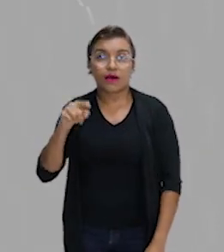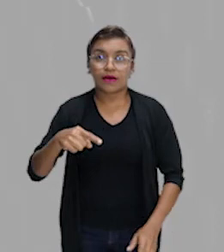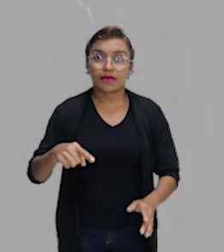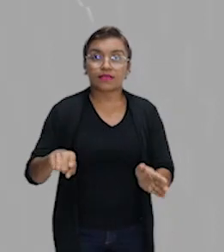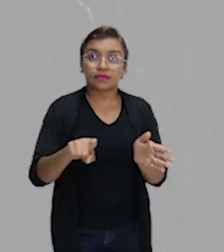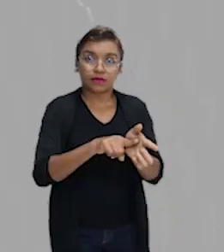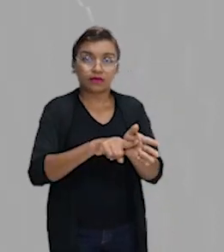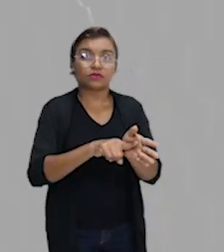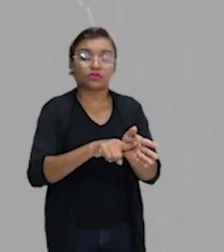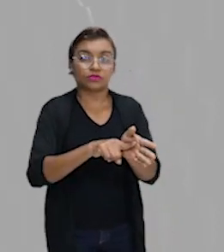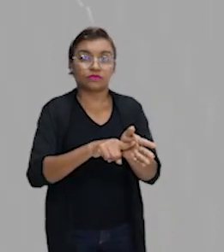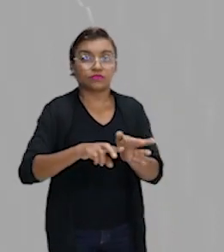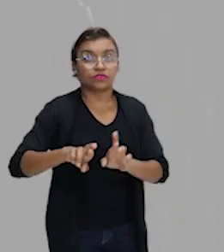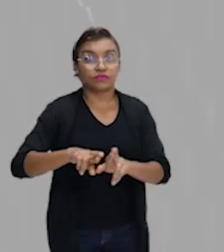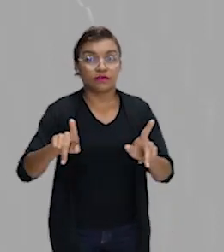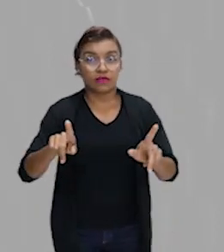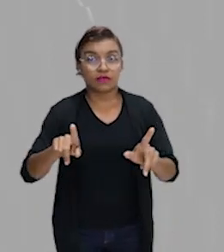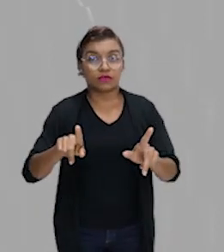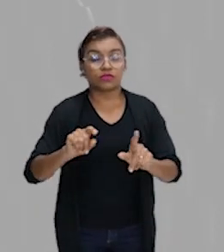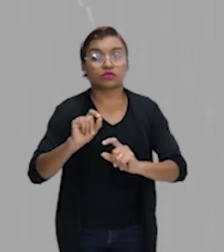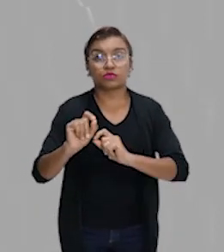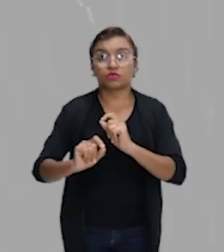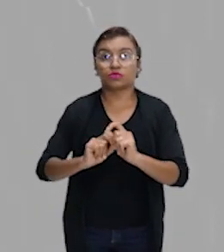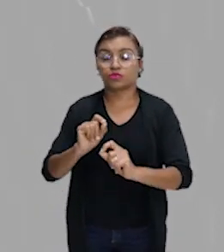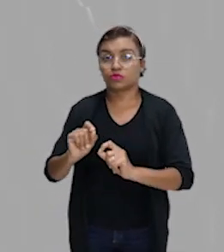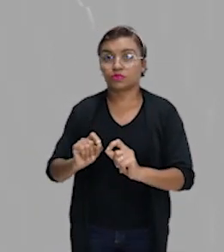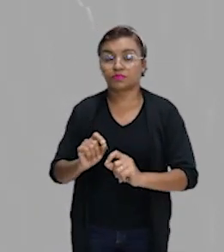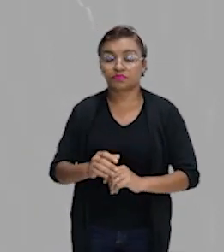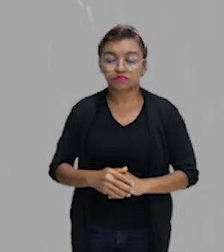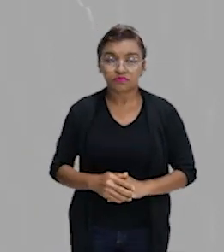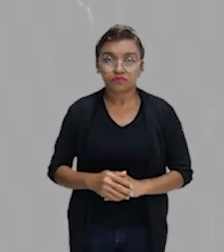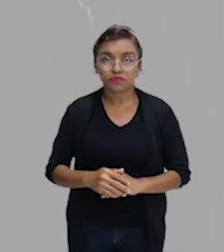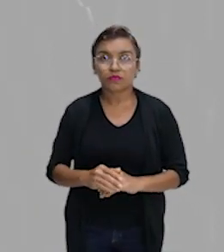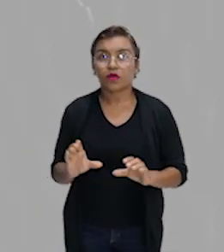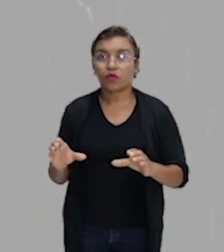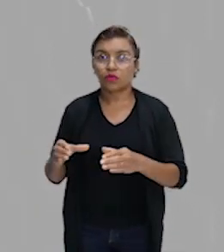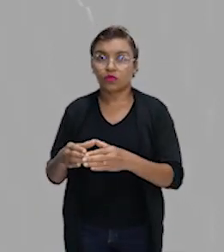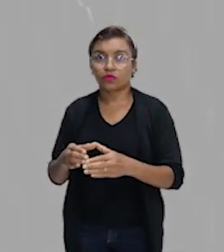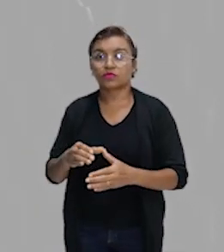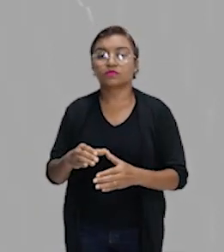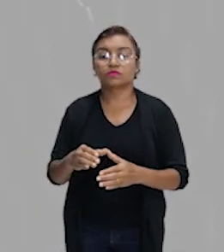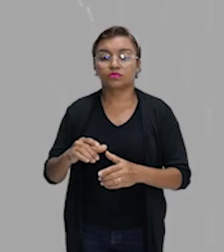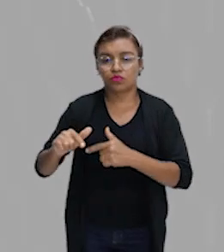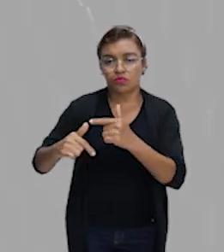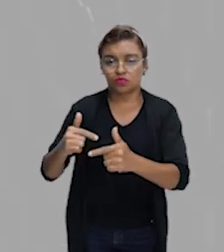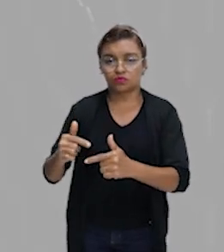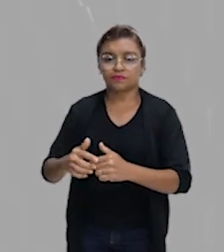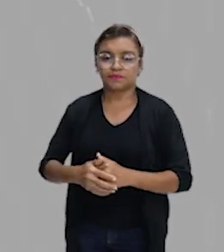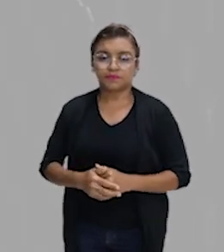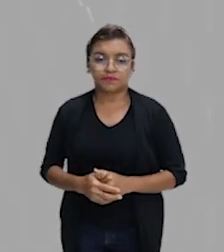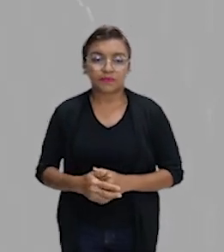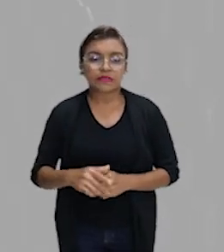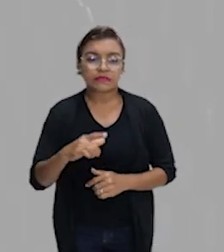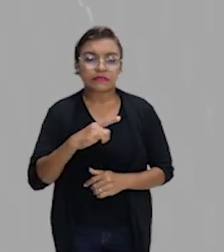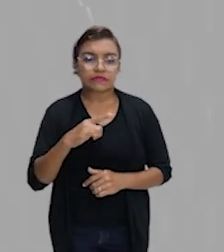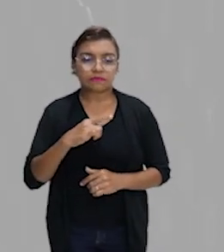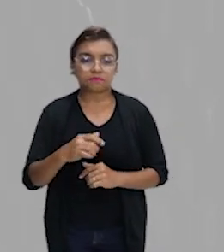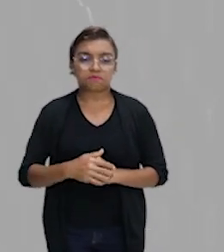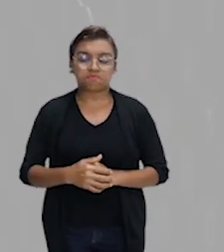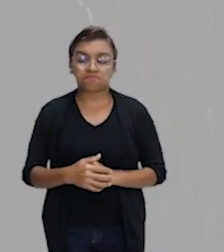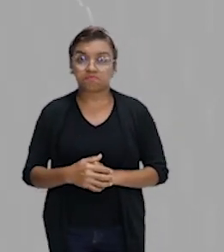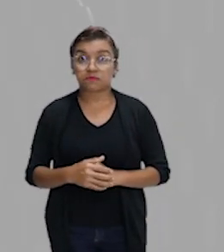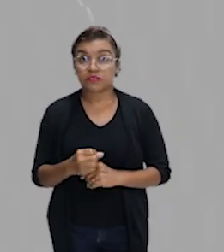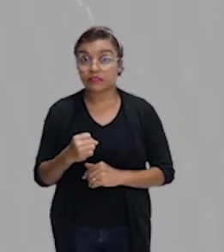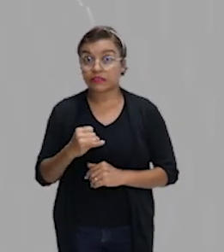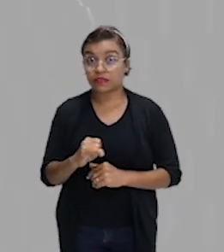um ânion diferente do OH-, do grupo hidroxila. Tá bom? Olha só, se o